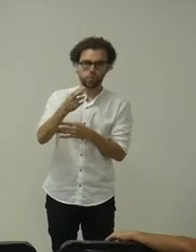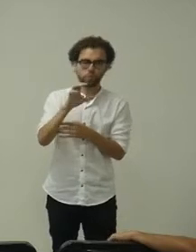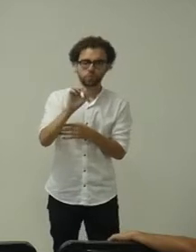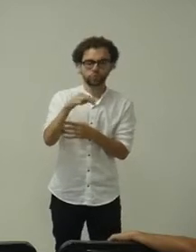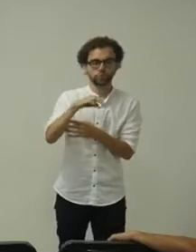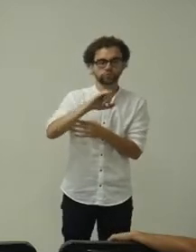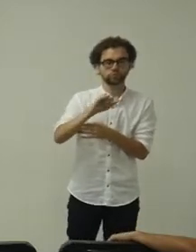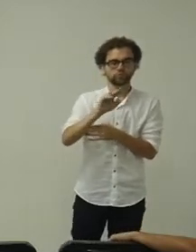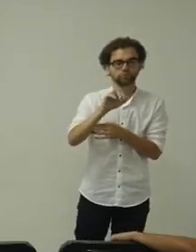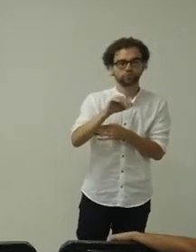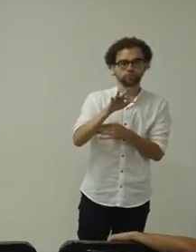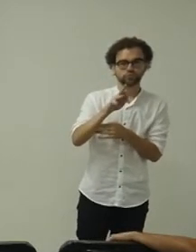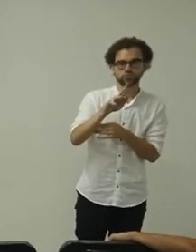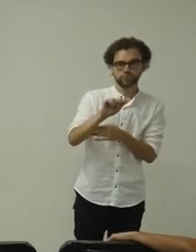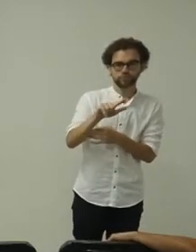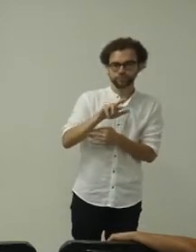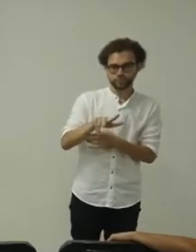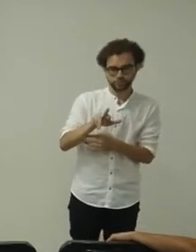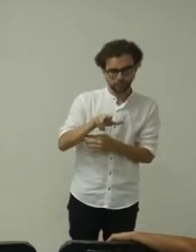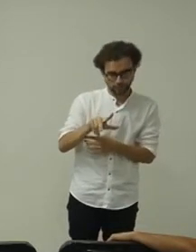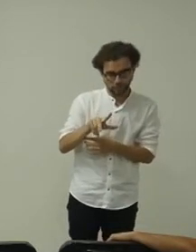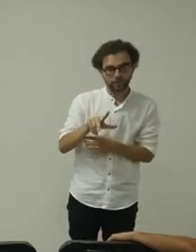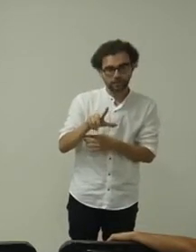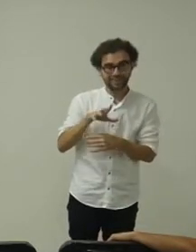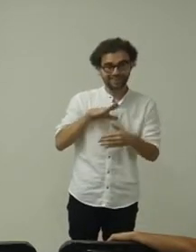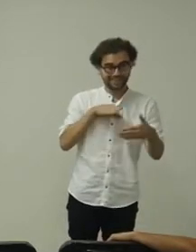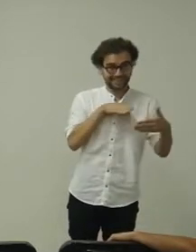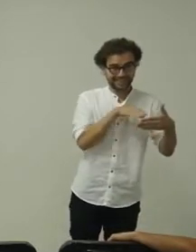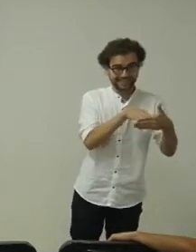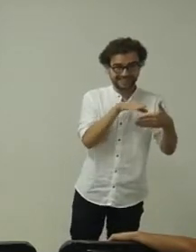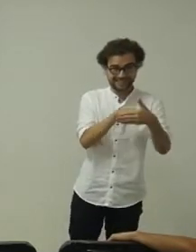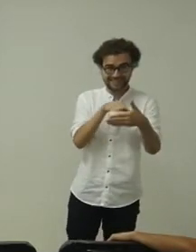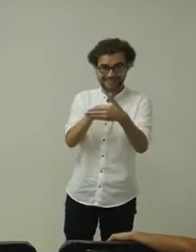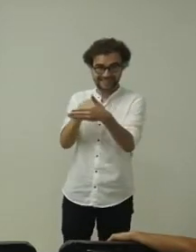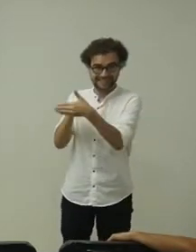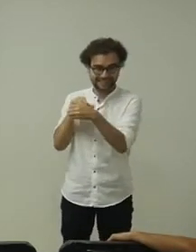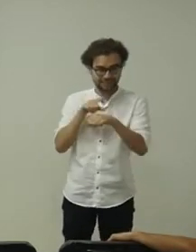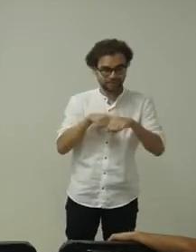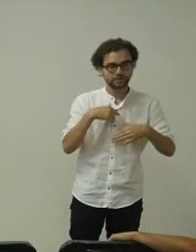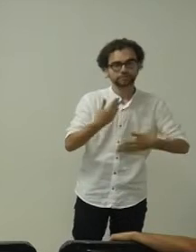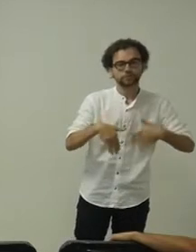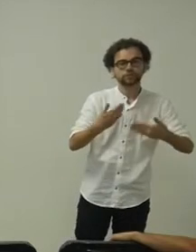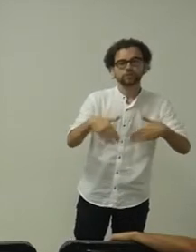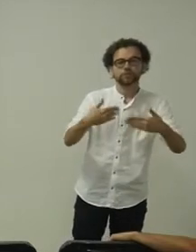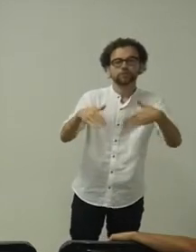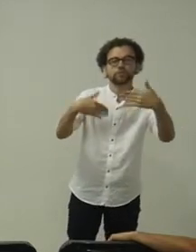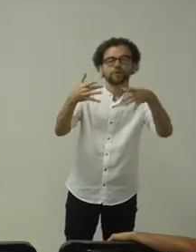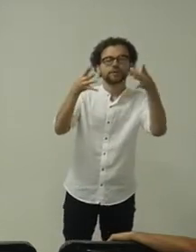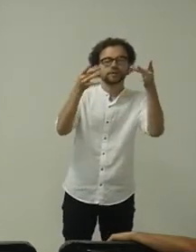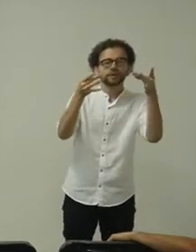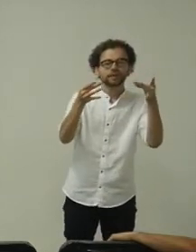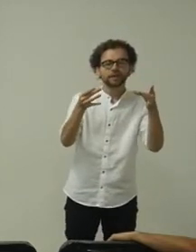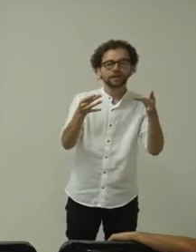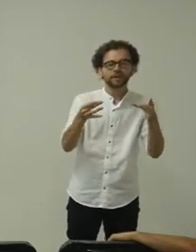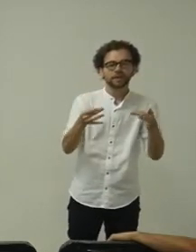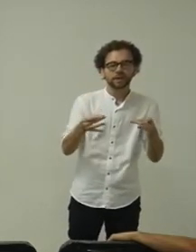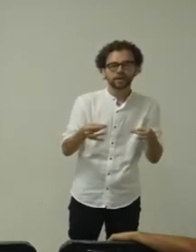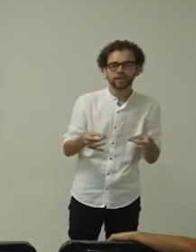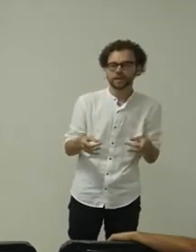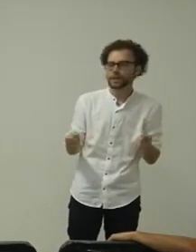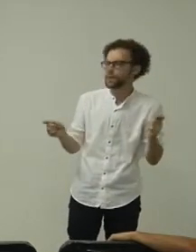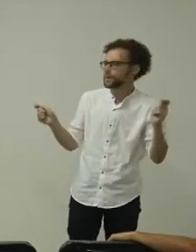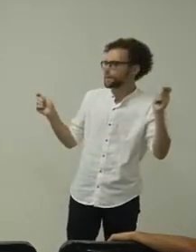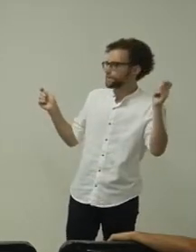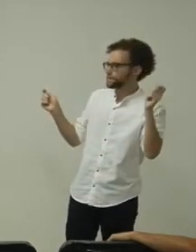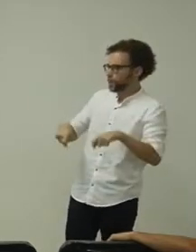conjuntural. As limitações de tempo parecem não ter permitido desenvolver isso com mais detalhes. Seria